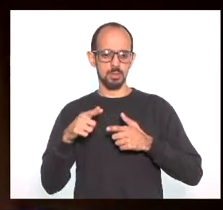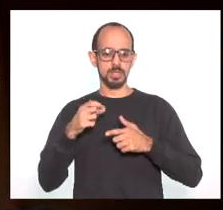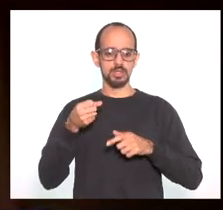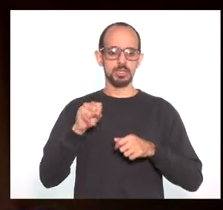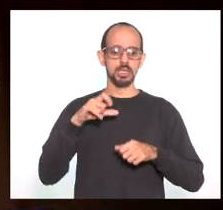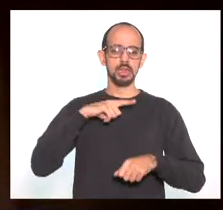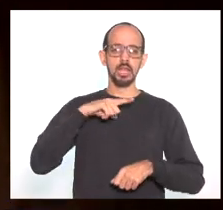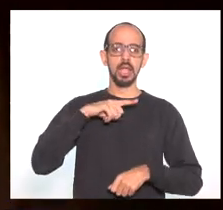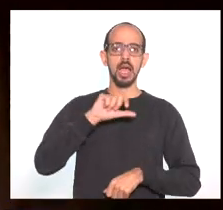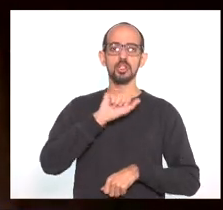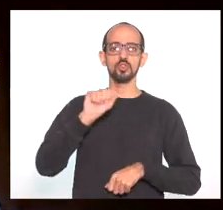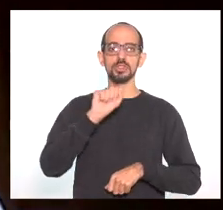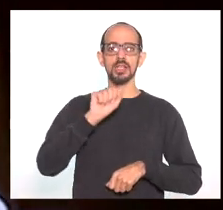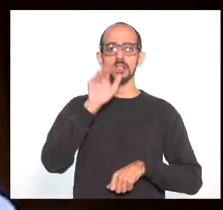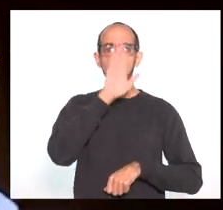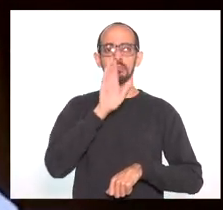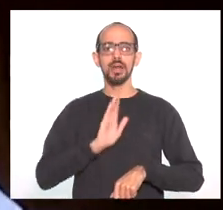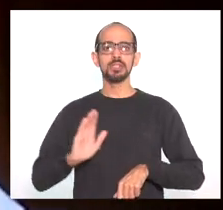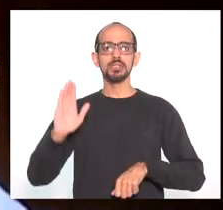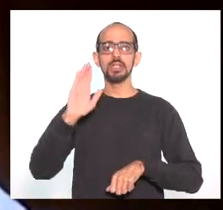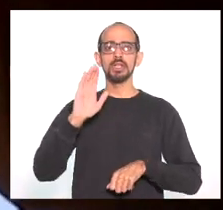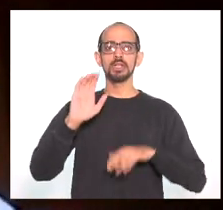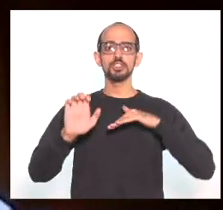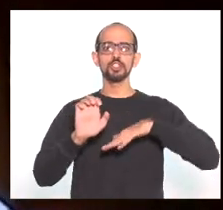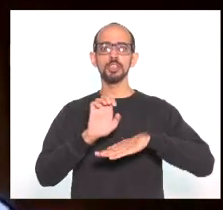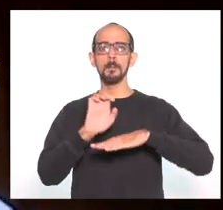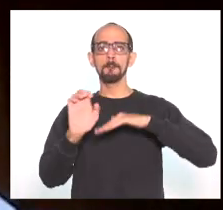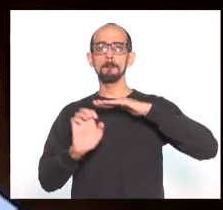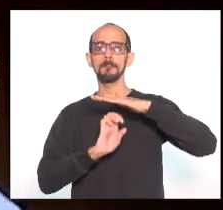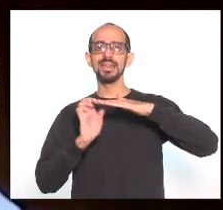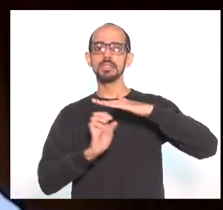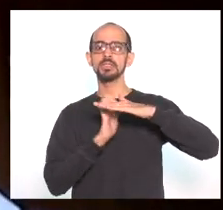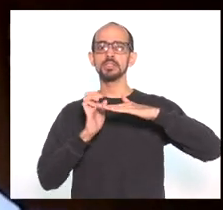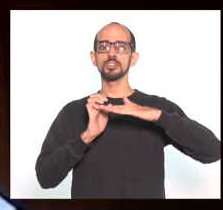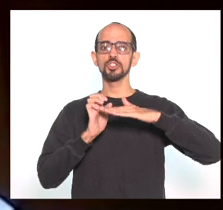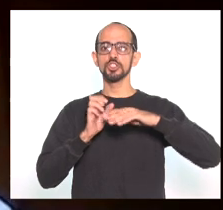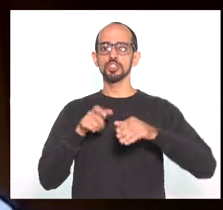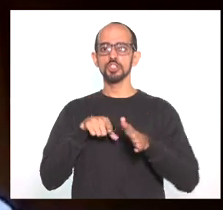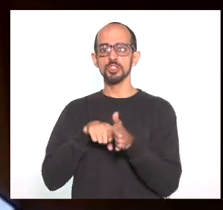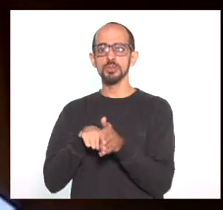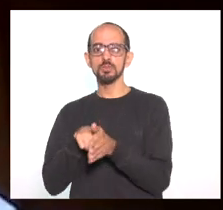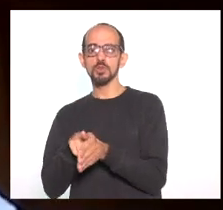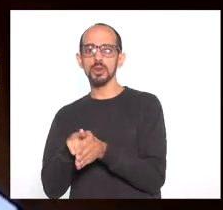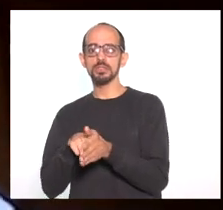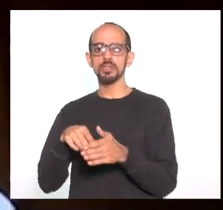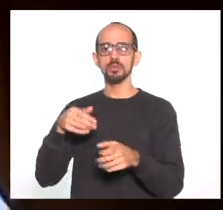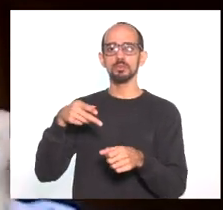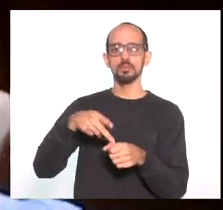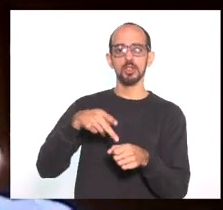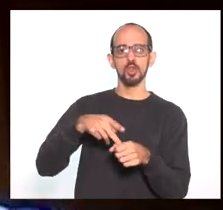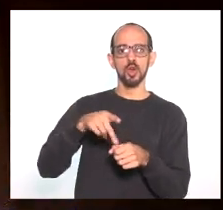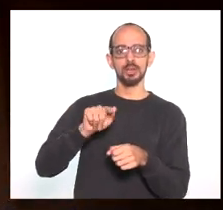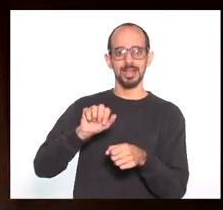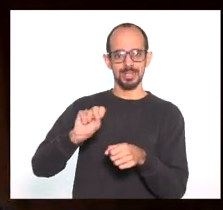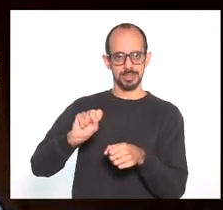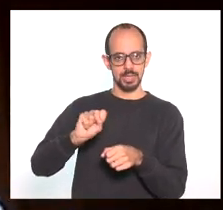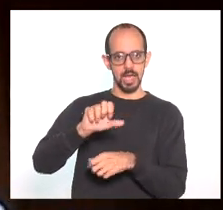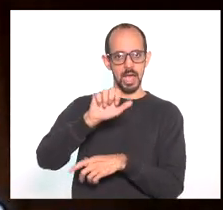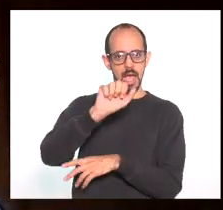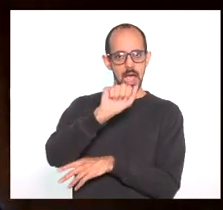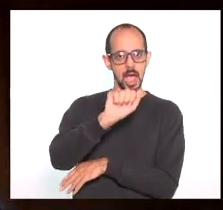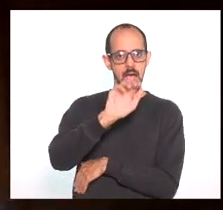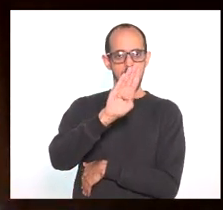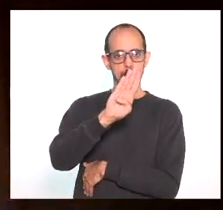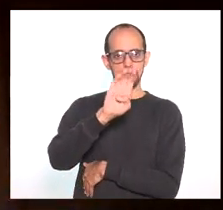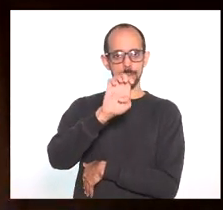Associação Brasileira de Empresas de Exploração de Petróleo e Gás, a tal ABEP, não é? Eu não sei se